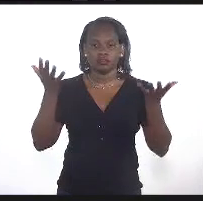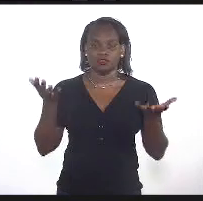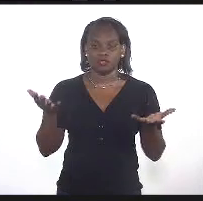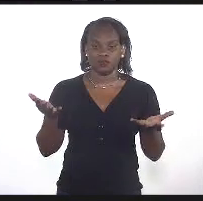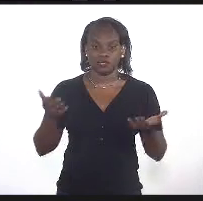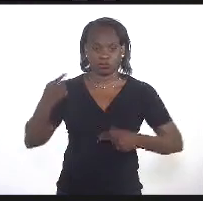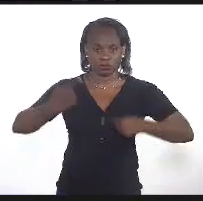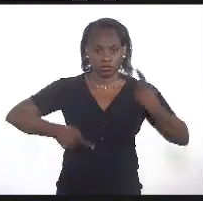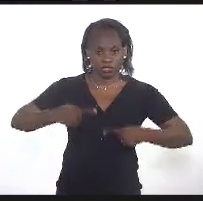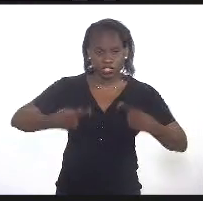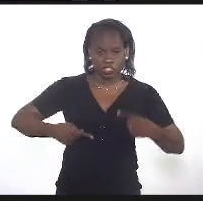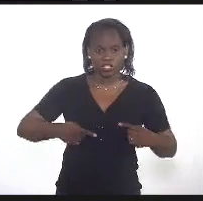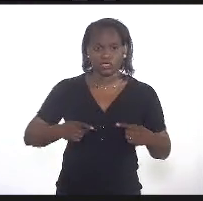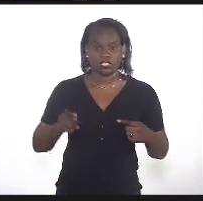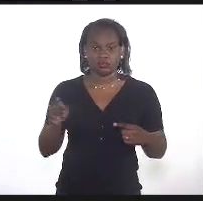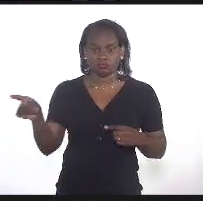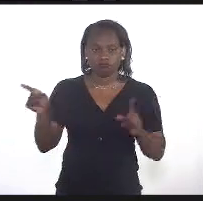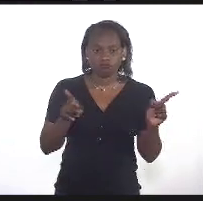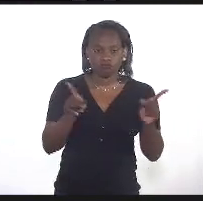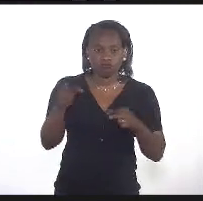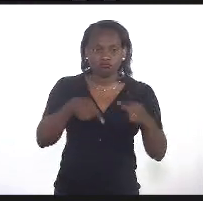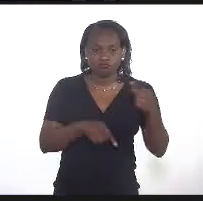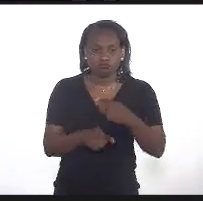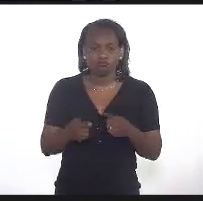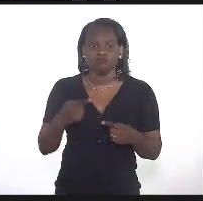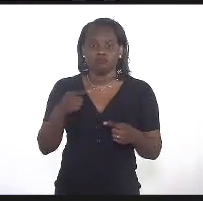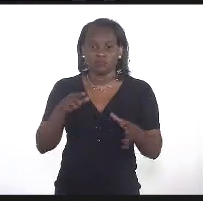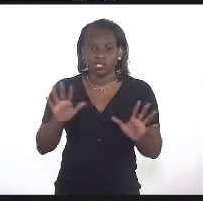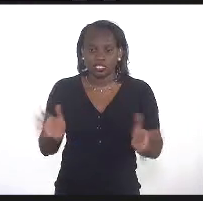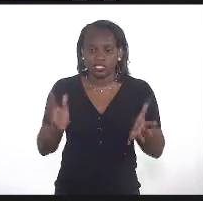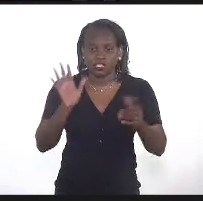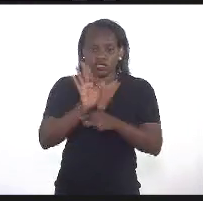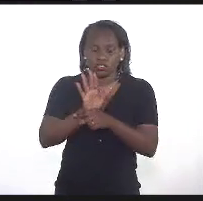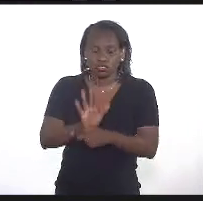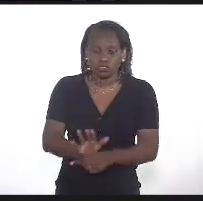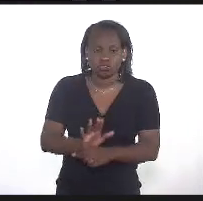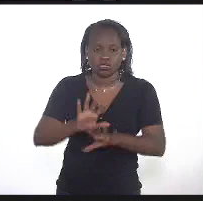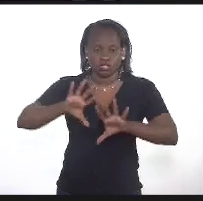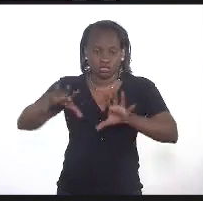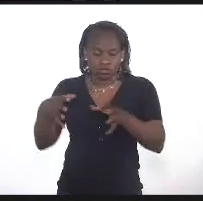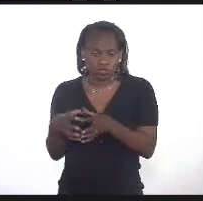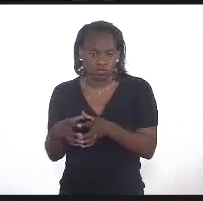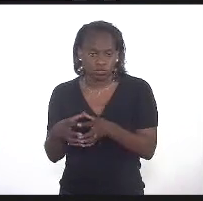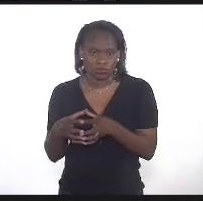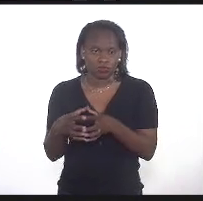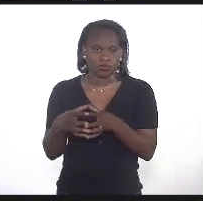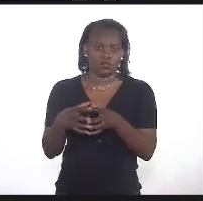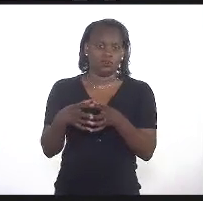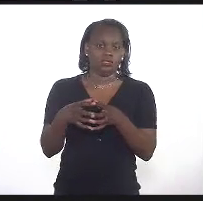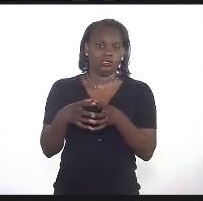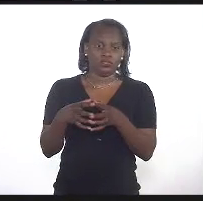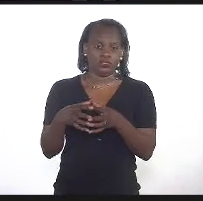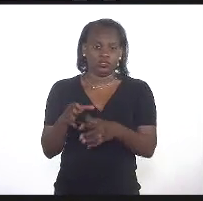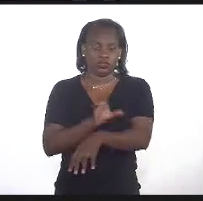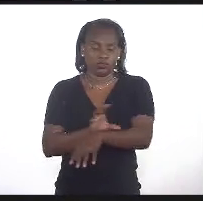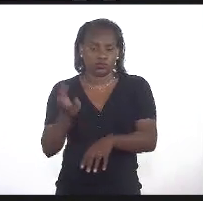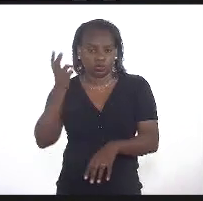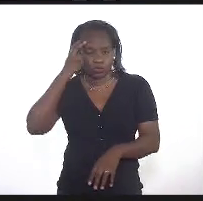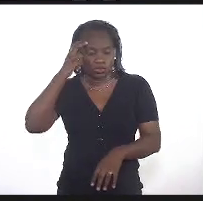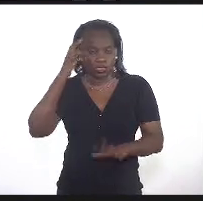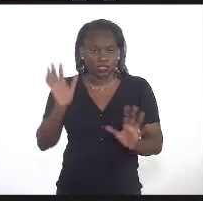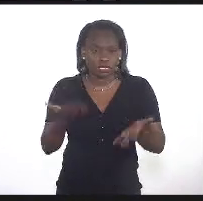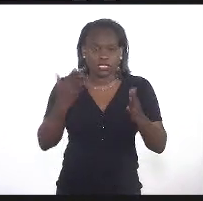Estimular políticas transversais que otimizem oportunidades, cultura e promoção